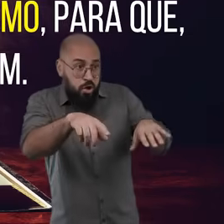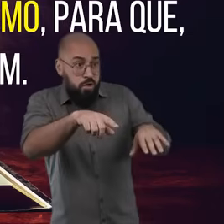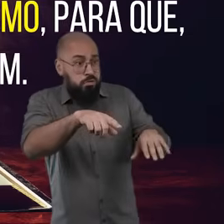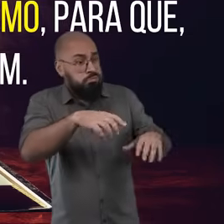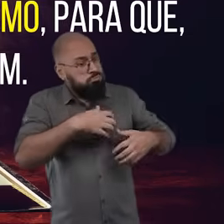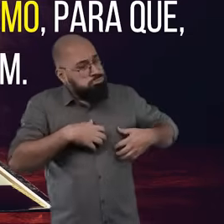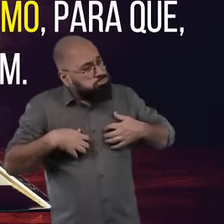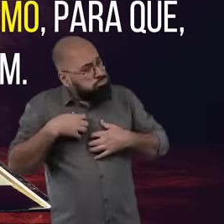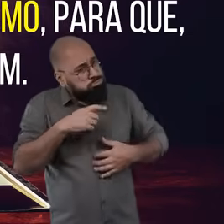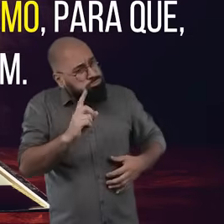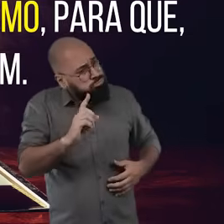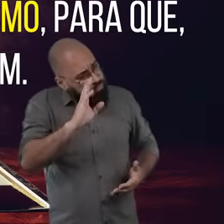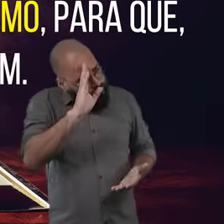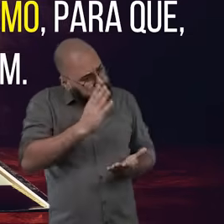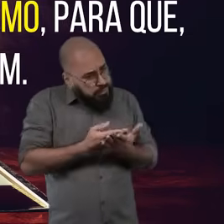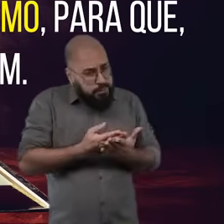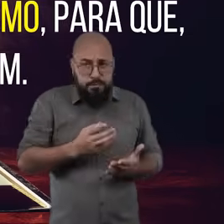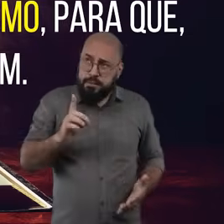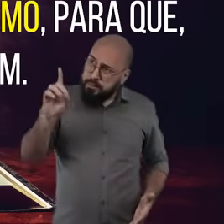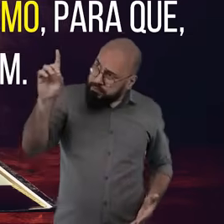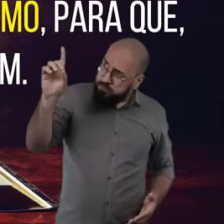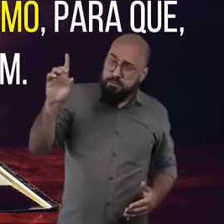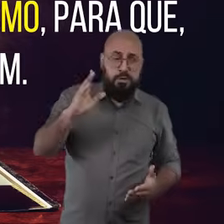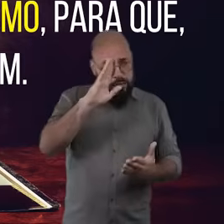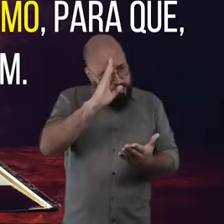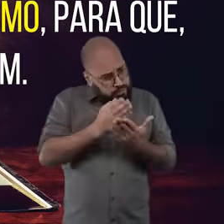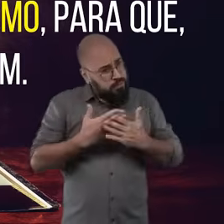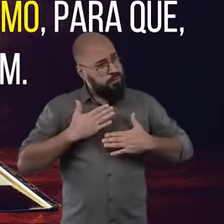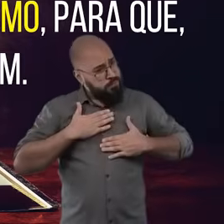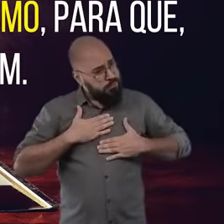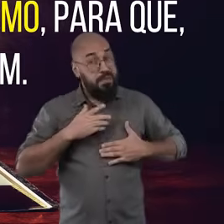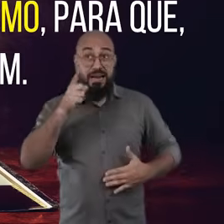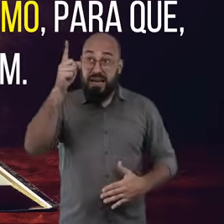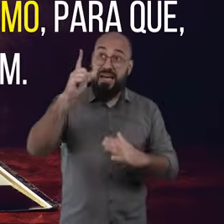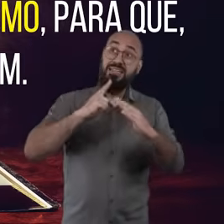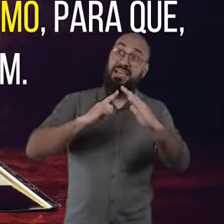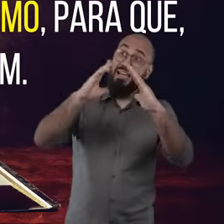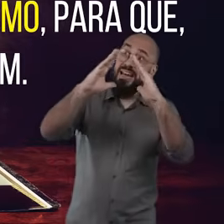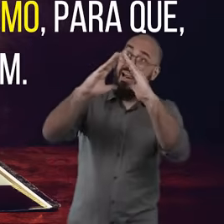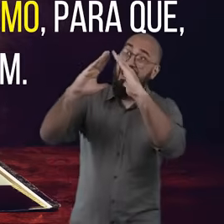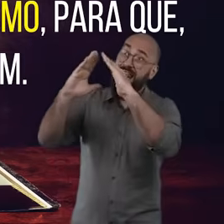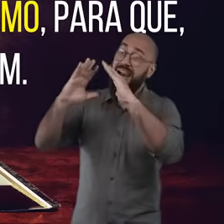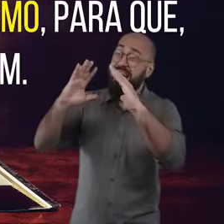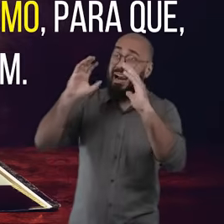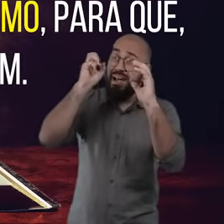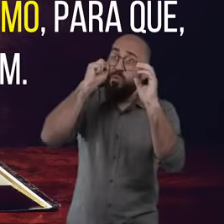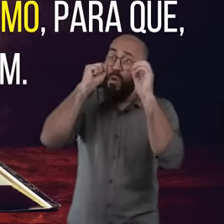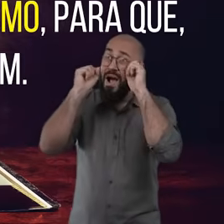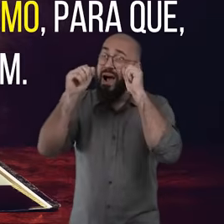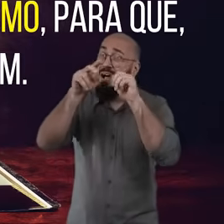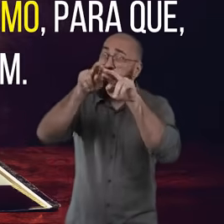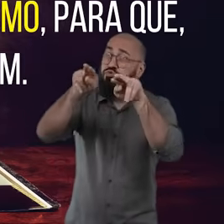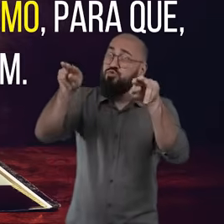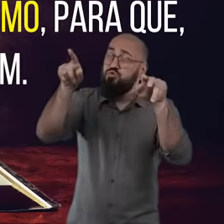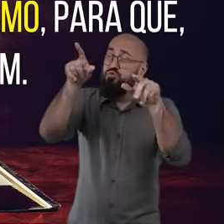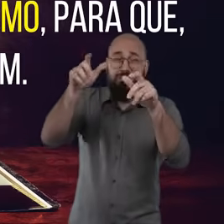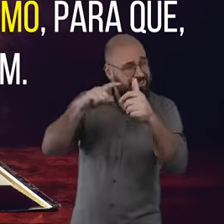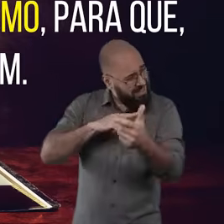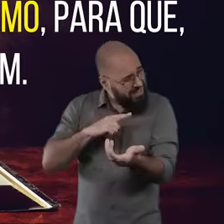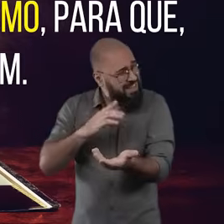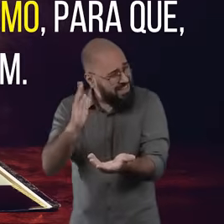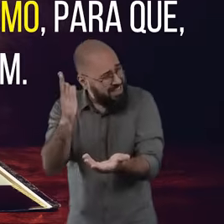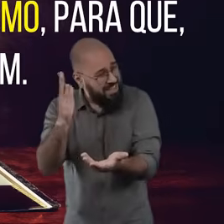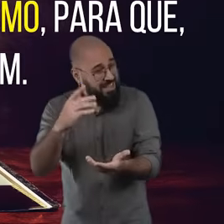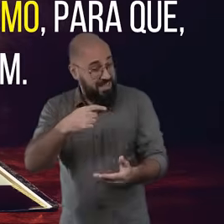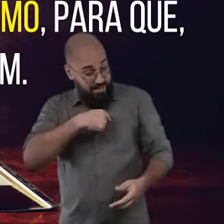Deus? Creiam também em mim. Na casa de meu pai há muitas moradas. Se assim não fosse, eu já lhes teria dito, pois